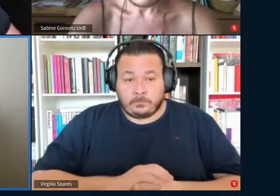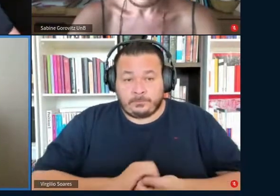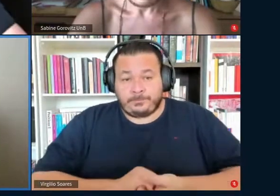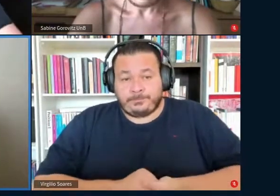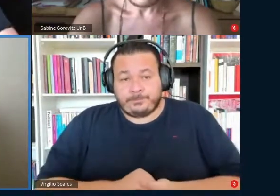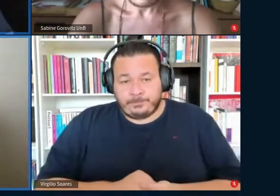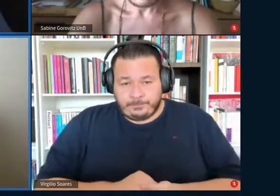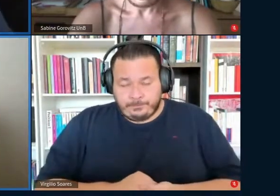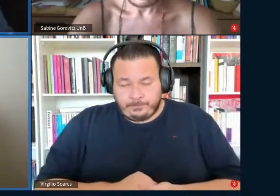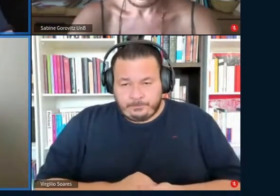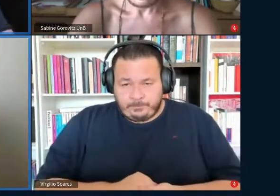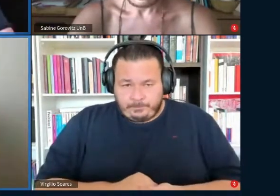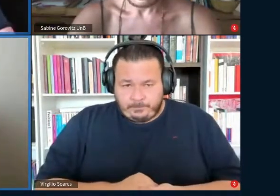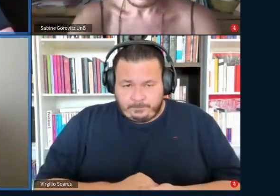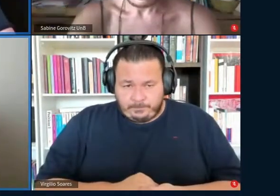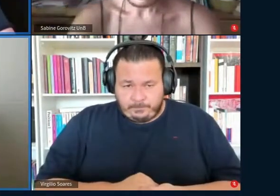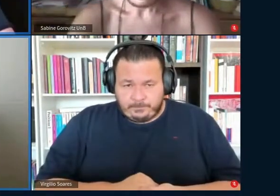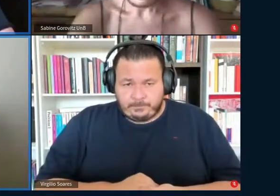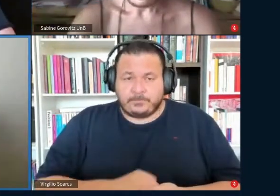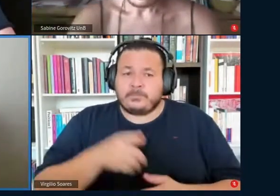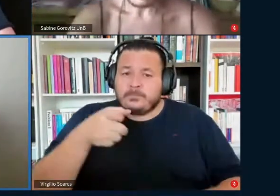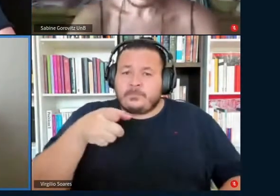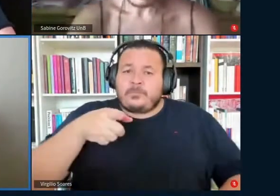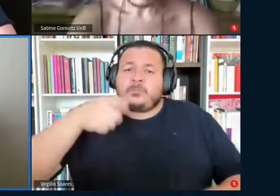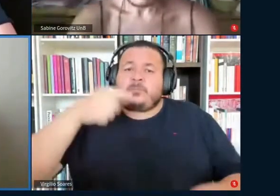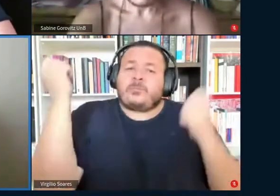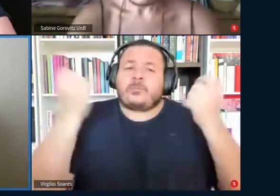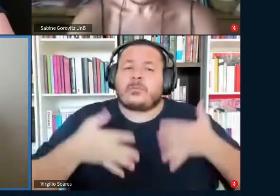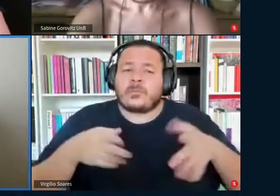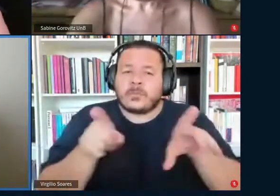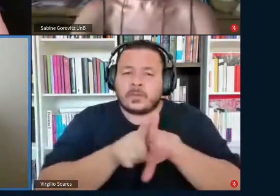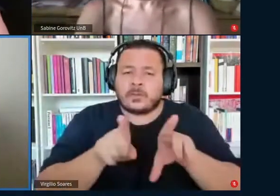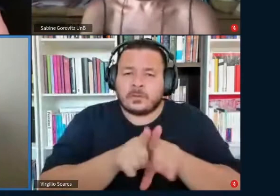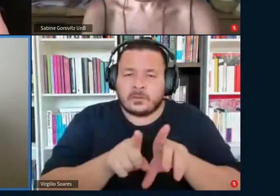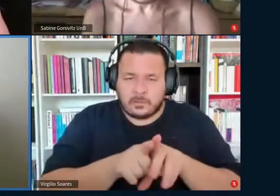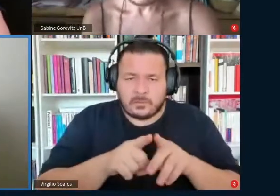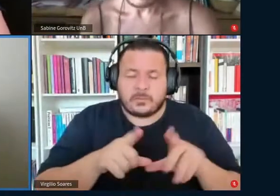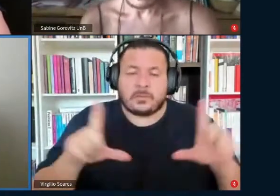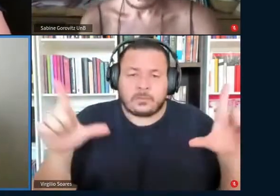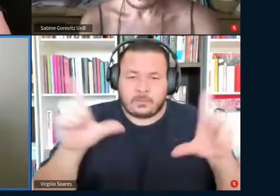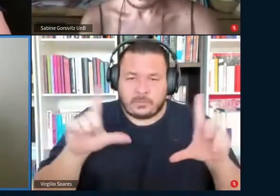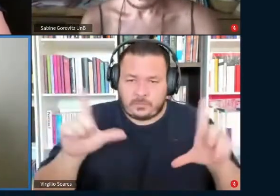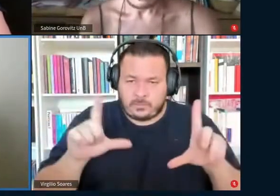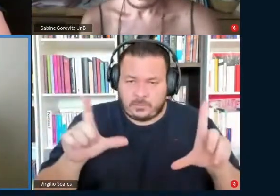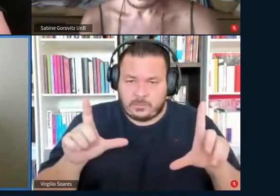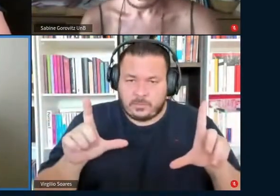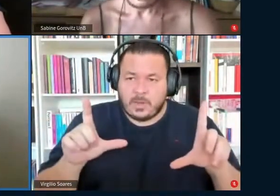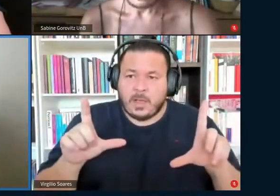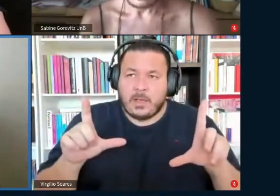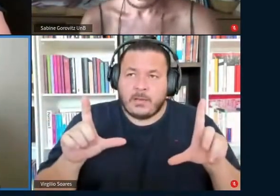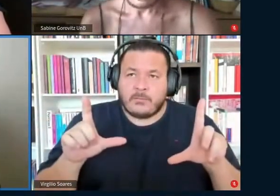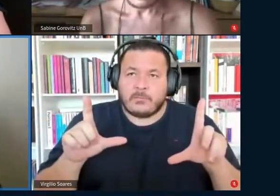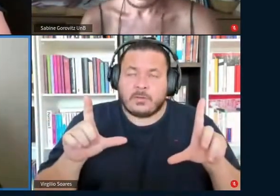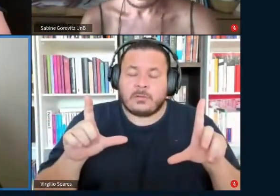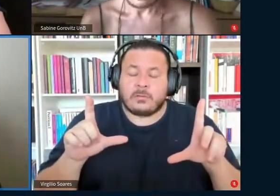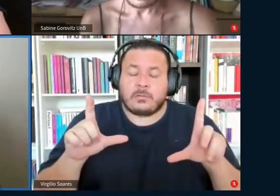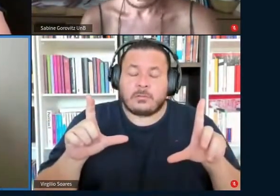Deixa eu ver aqui, acho que você também... Tá, você fala do intérprete da TV Câmara como intérprete